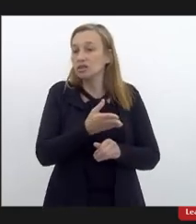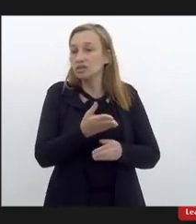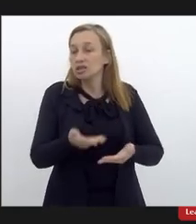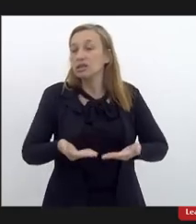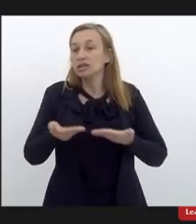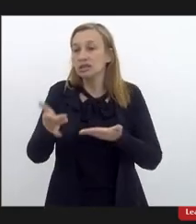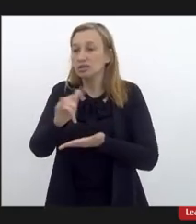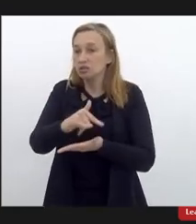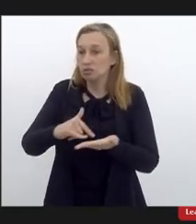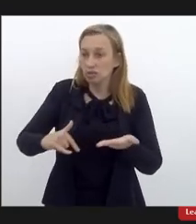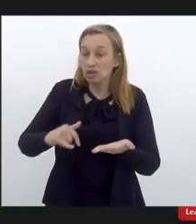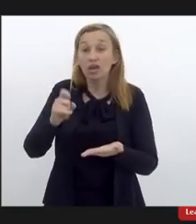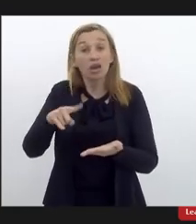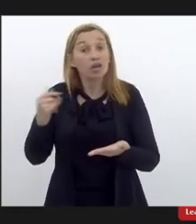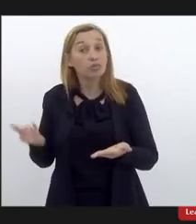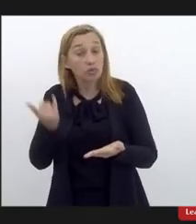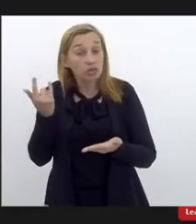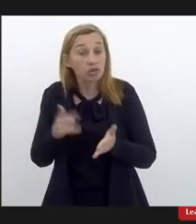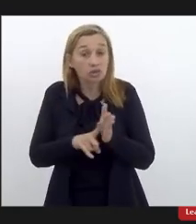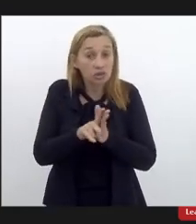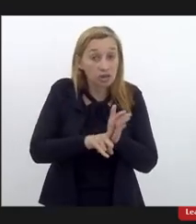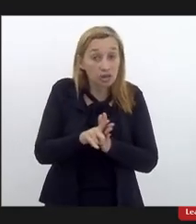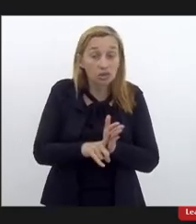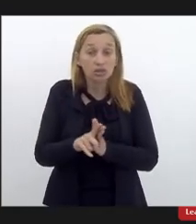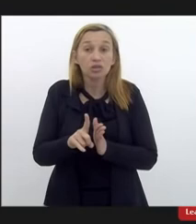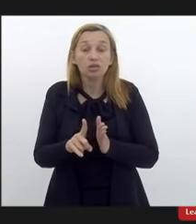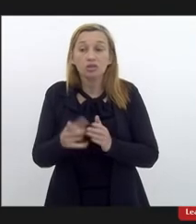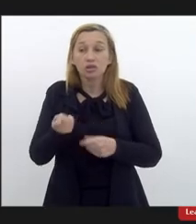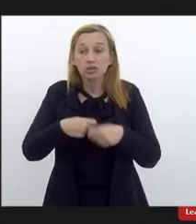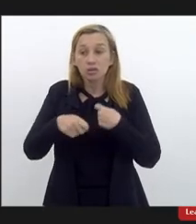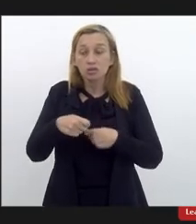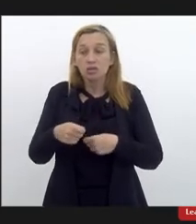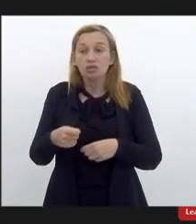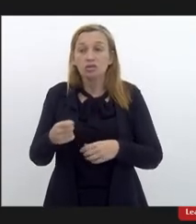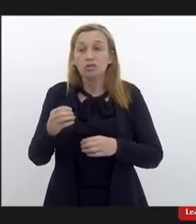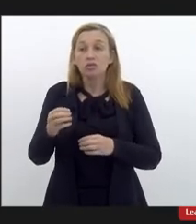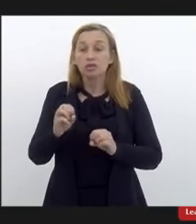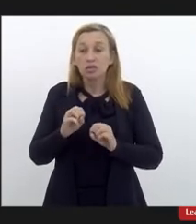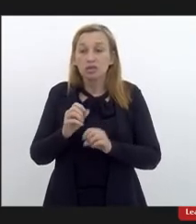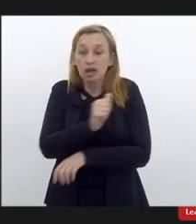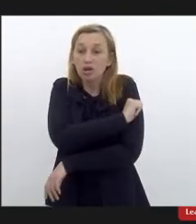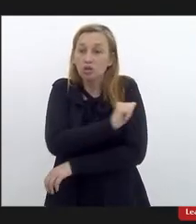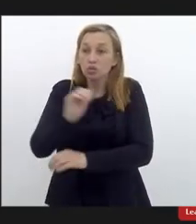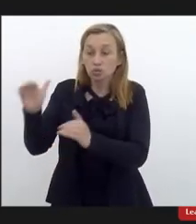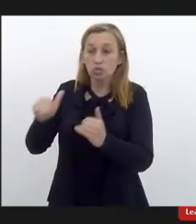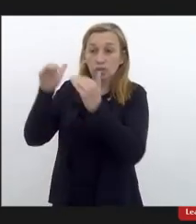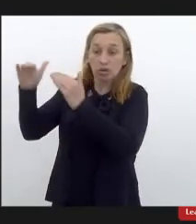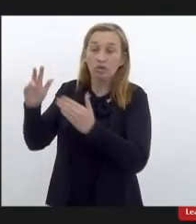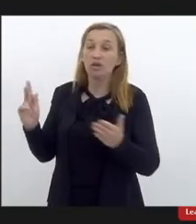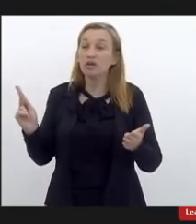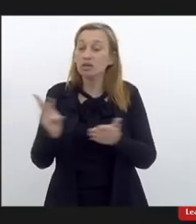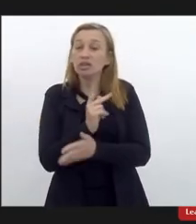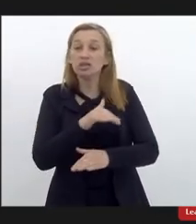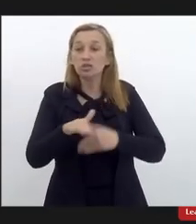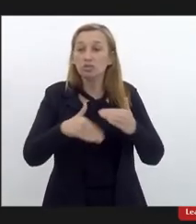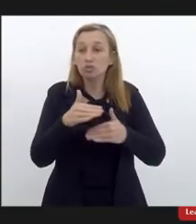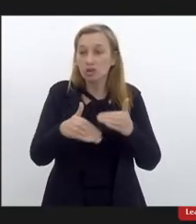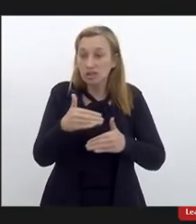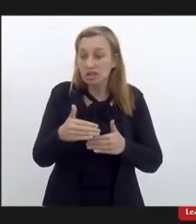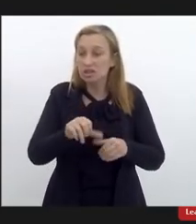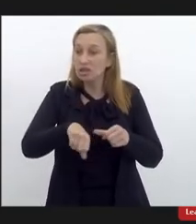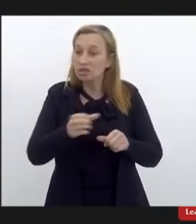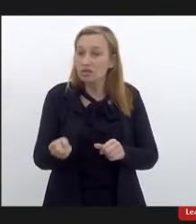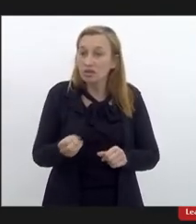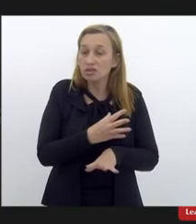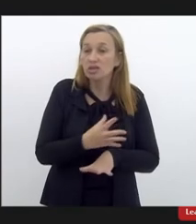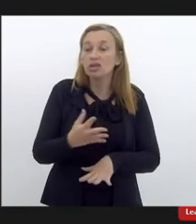de documentação, que é importante, análise socioeconômica dos alunos do superior, mas que vem acontecendo todo o processo de renovação, a